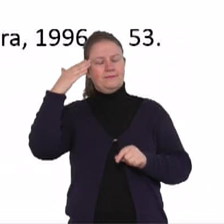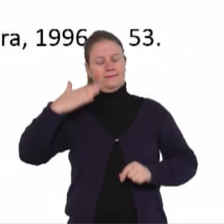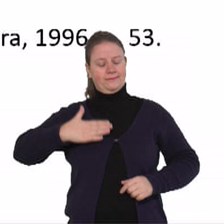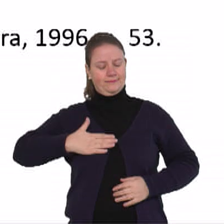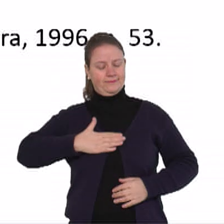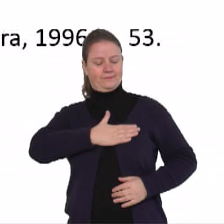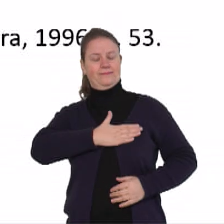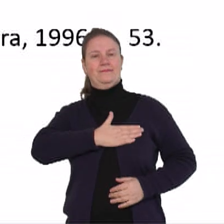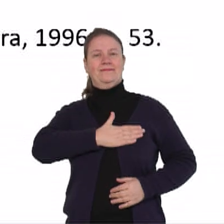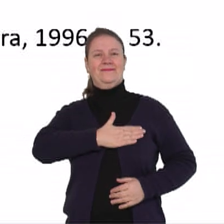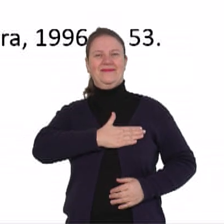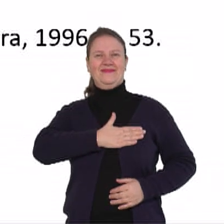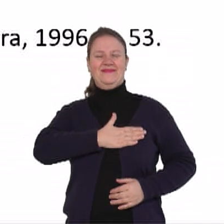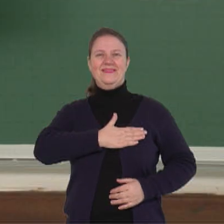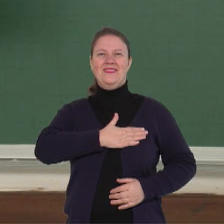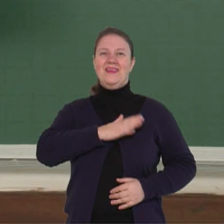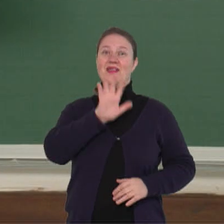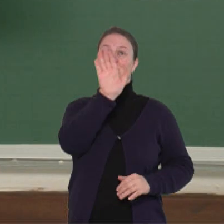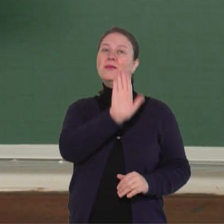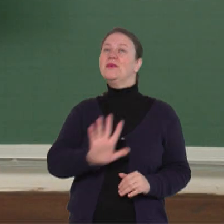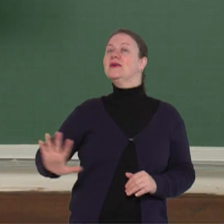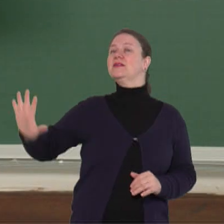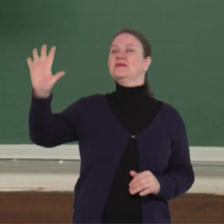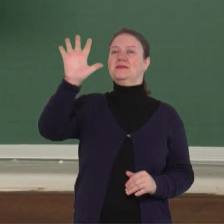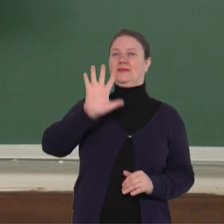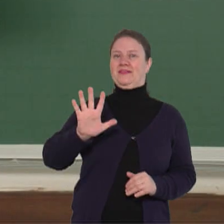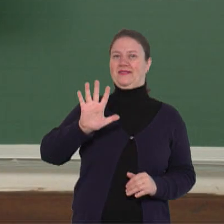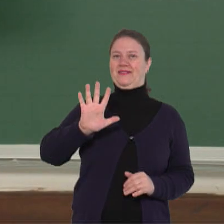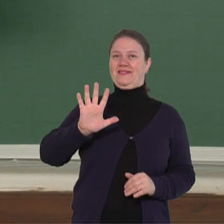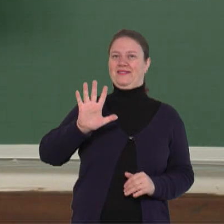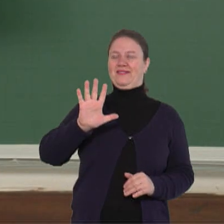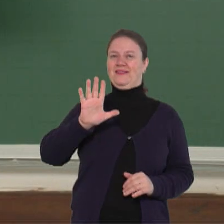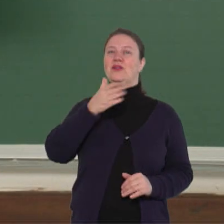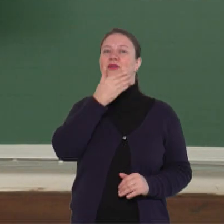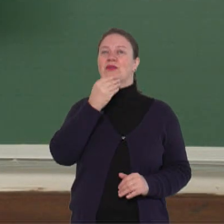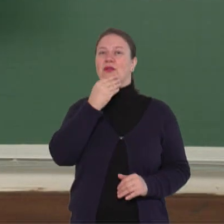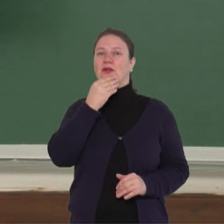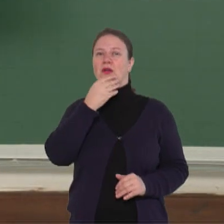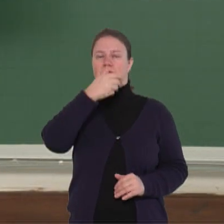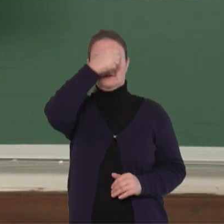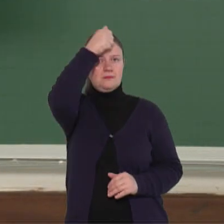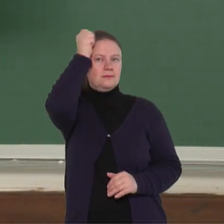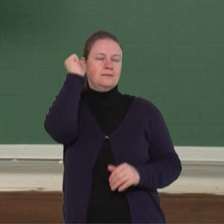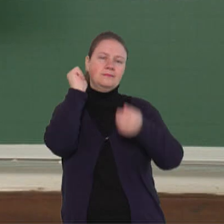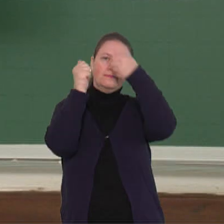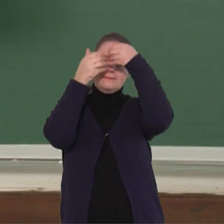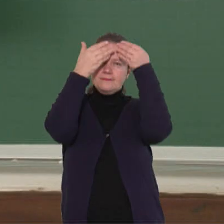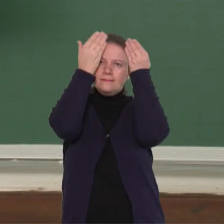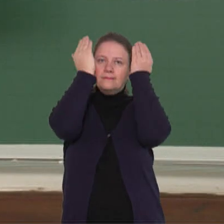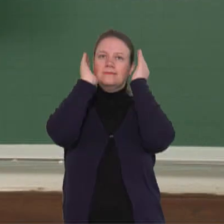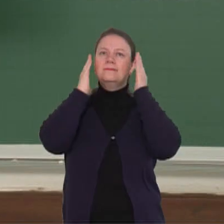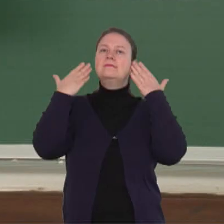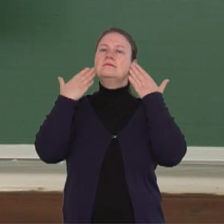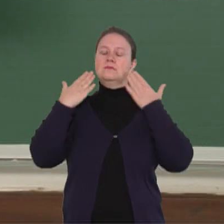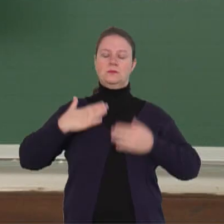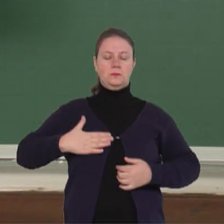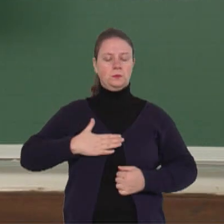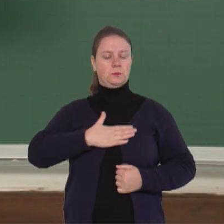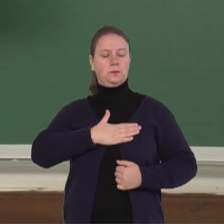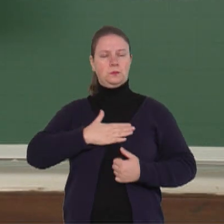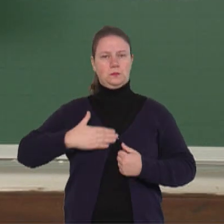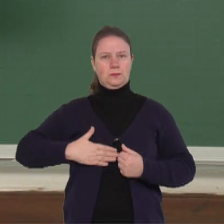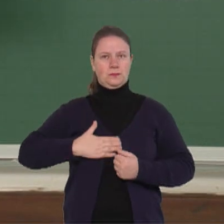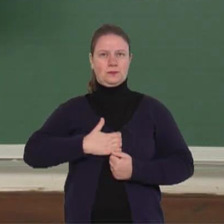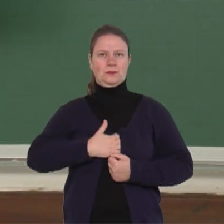no colete entreaberto. Então, essa é a imagem que a gente tem de Napoleão, né? Cabelo escovado, a mãozinha por dentro do